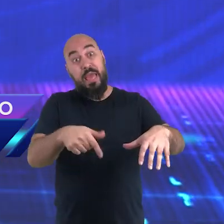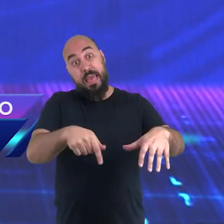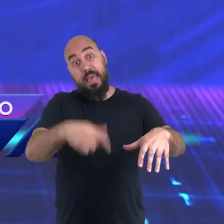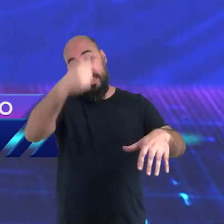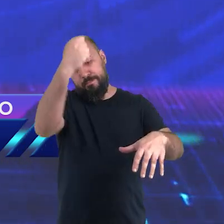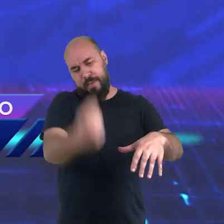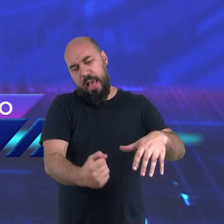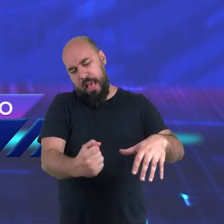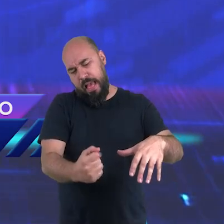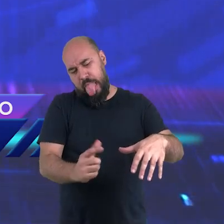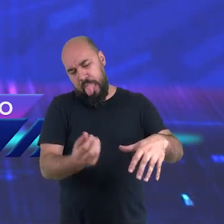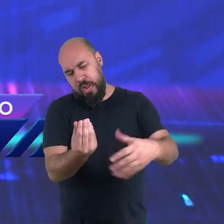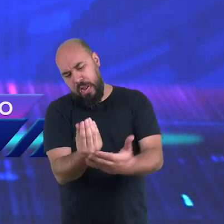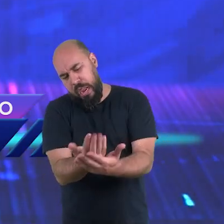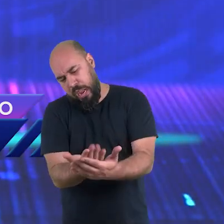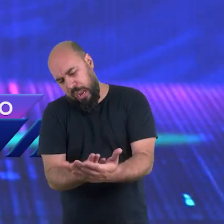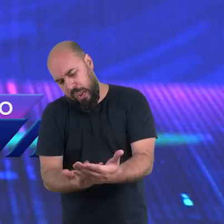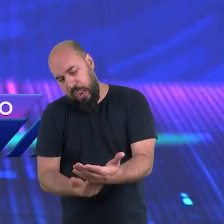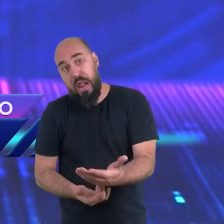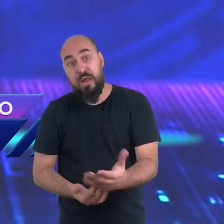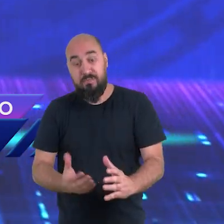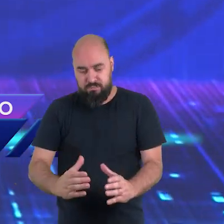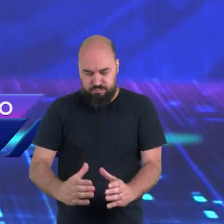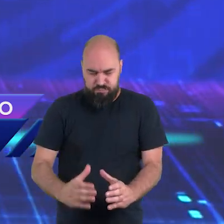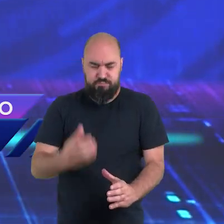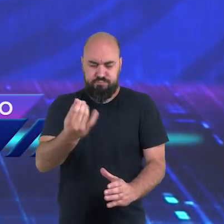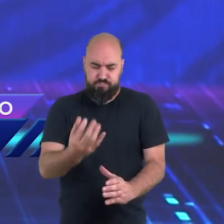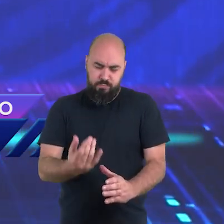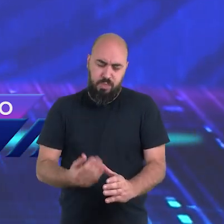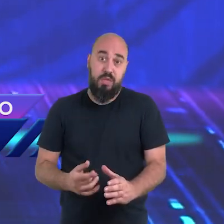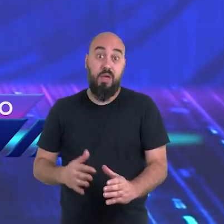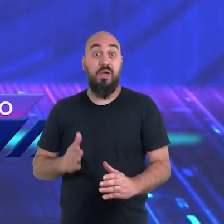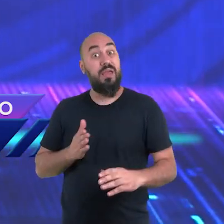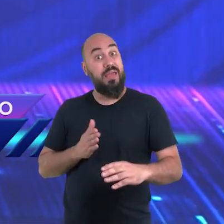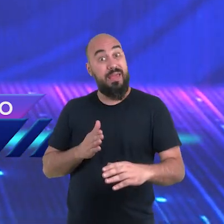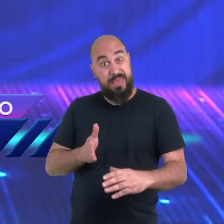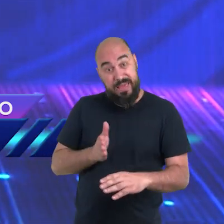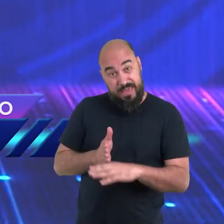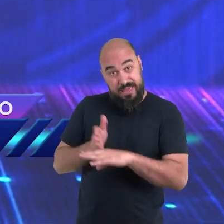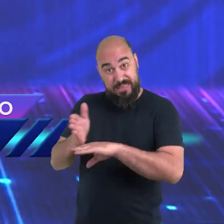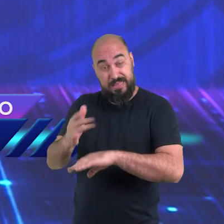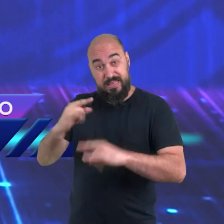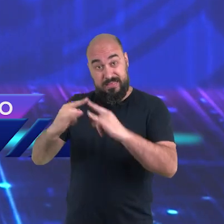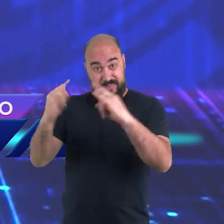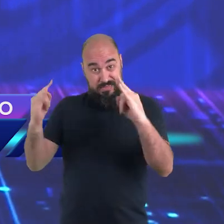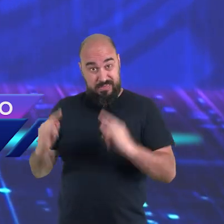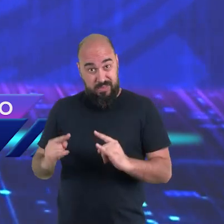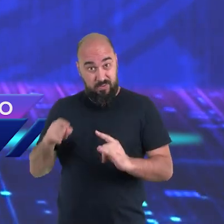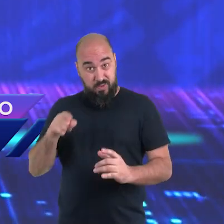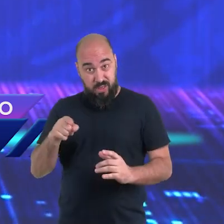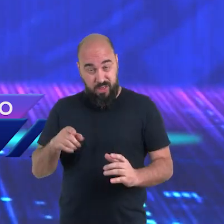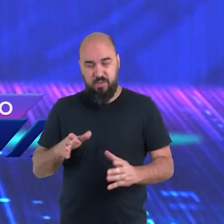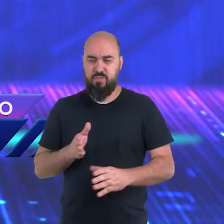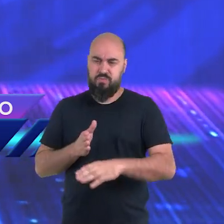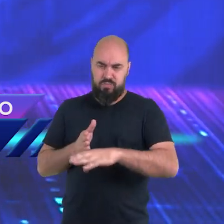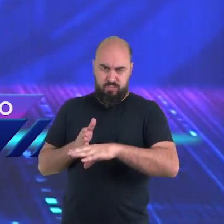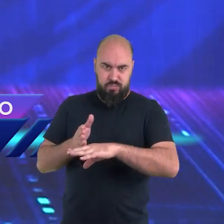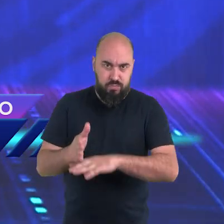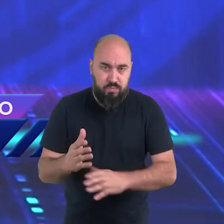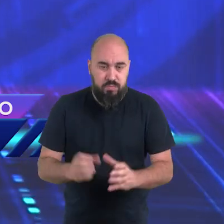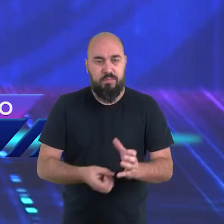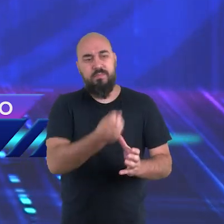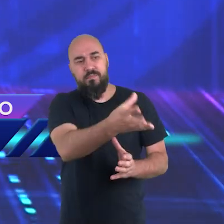com seu sangue derramado, leva o pecado para dentro do santuário. E ali, então, o pecador podia